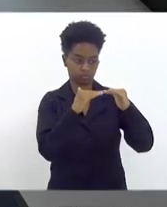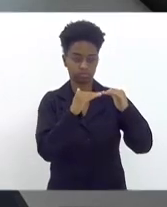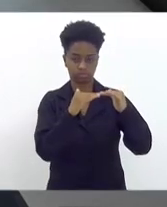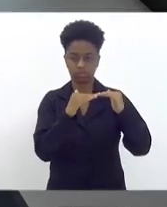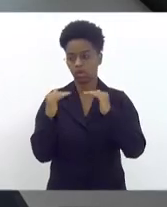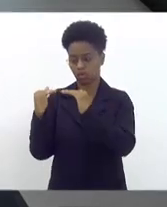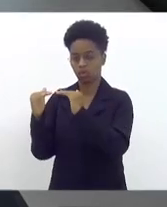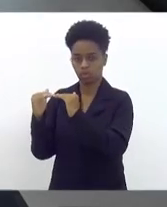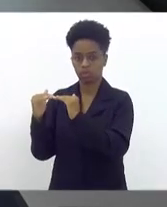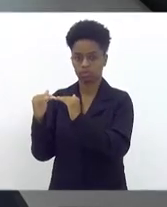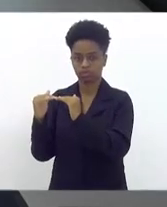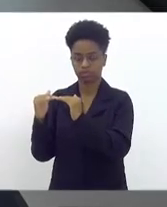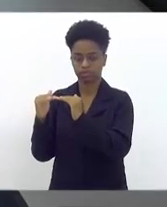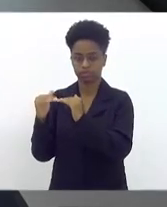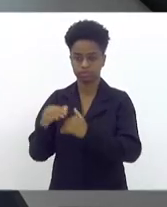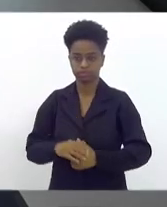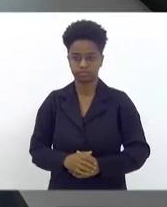Favorável, presidente.